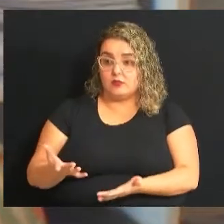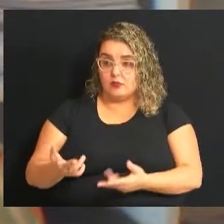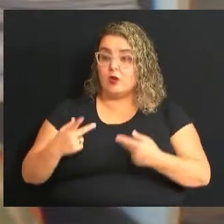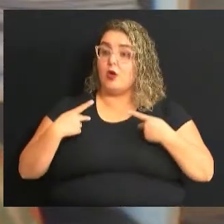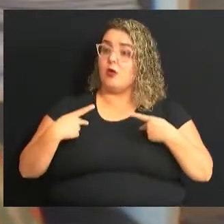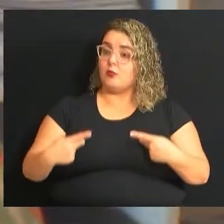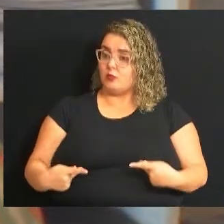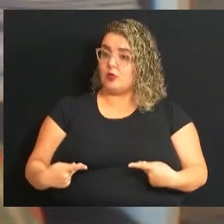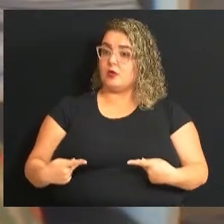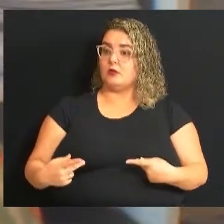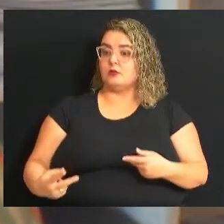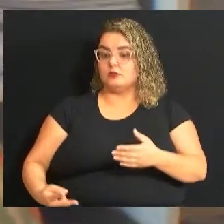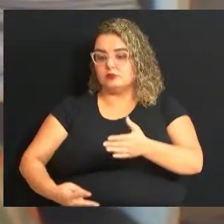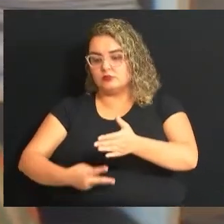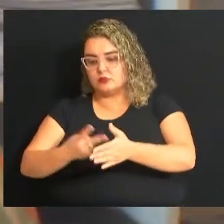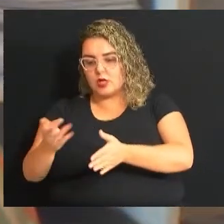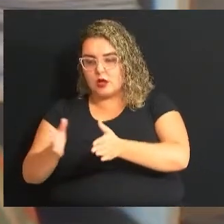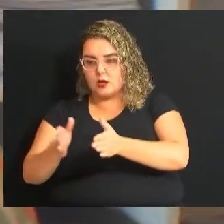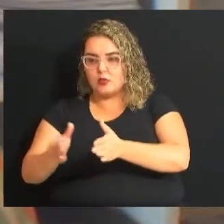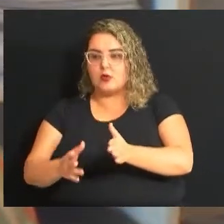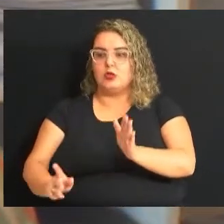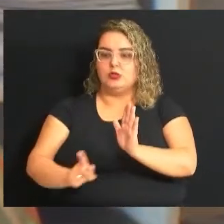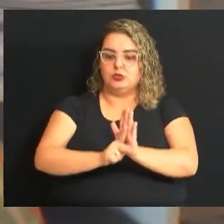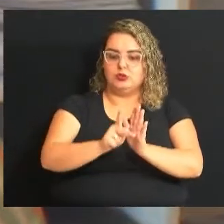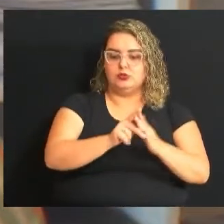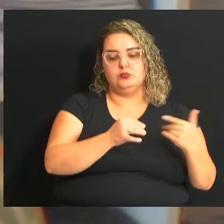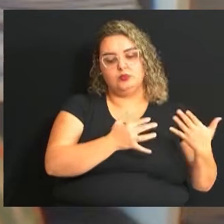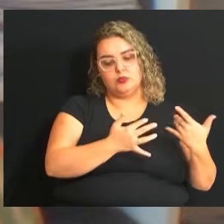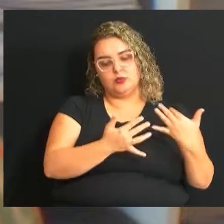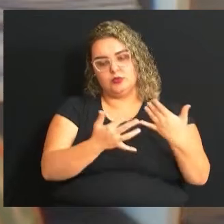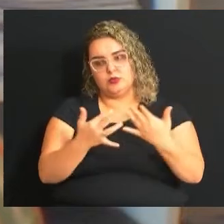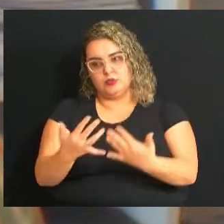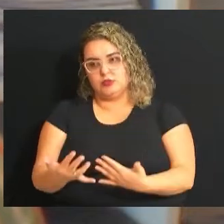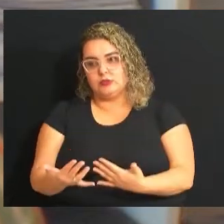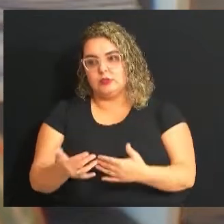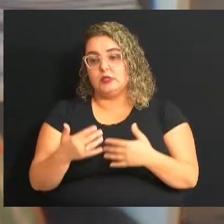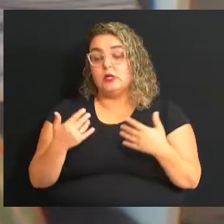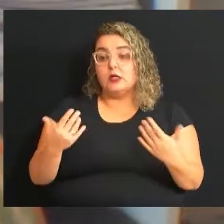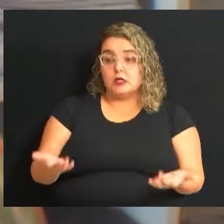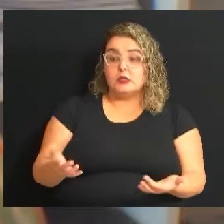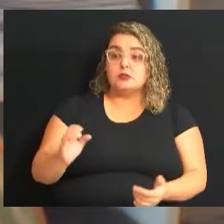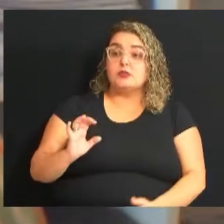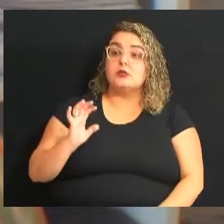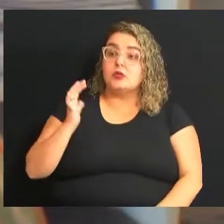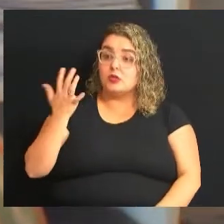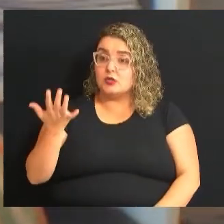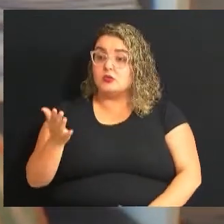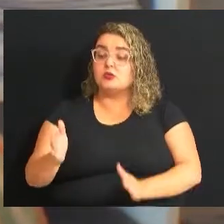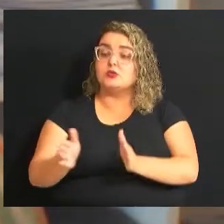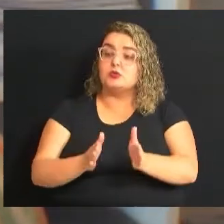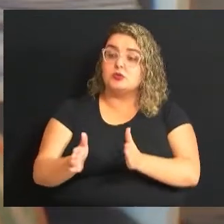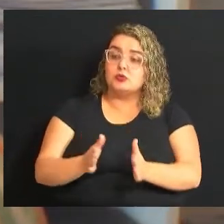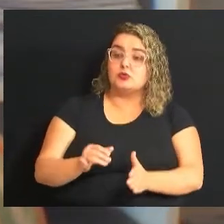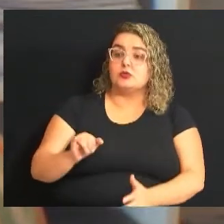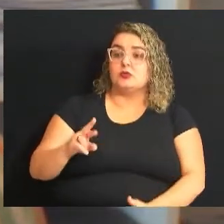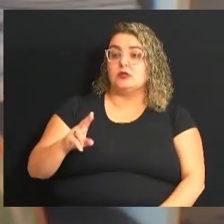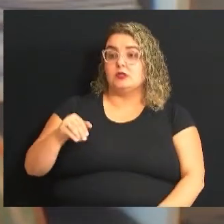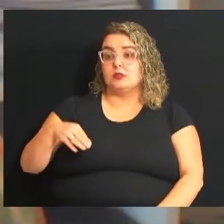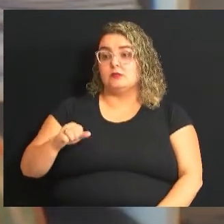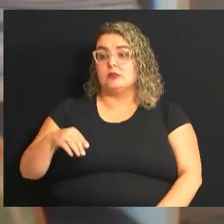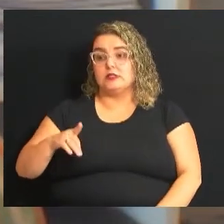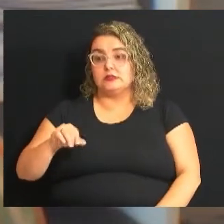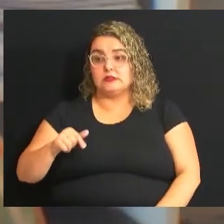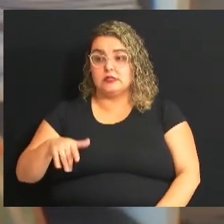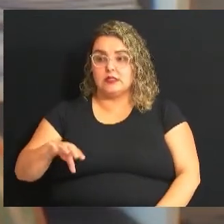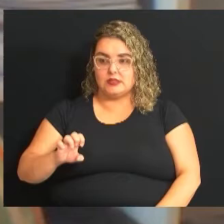pouco secundária num projeto que já vinha em andamento, só que isso acontece no momento em que a Irmandade de São Benedito já